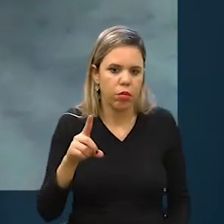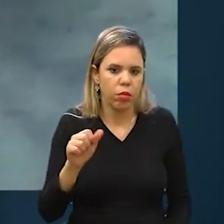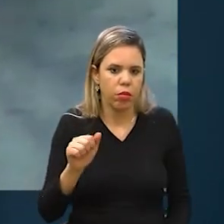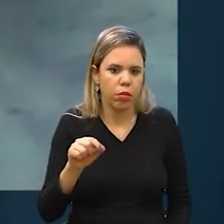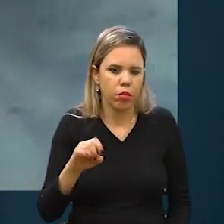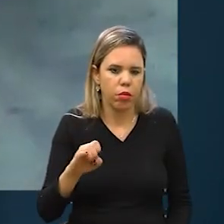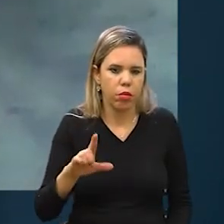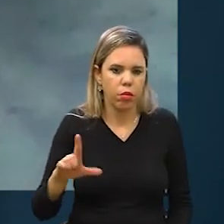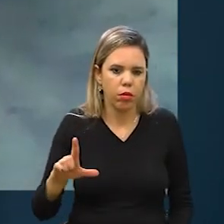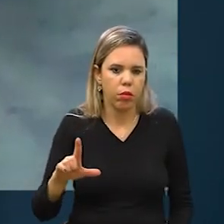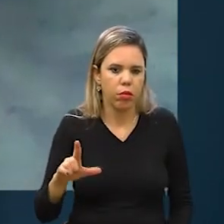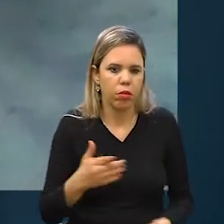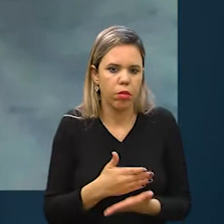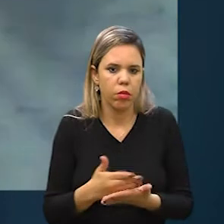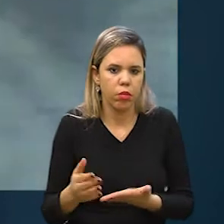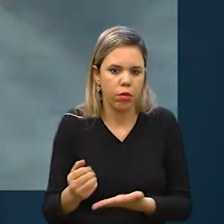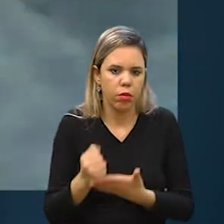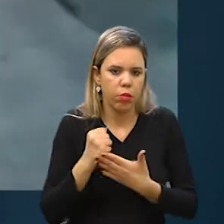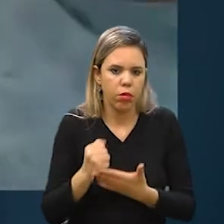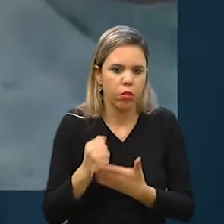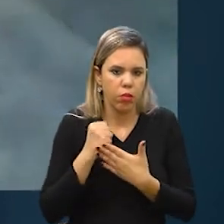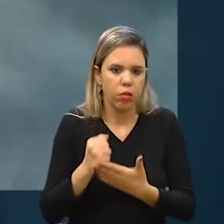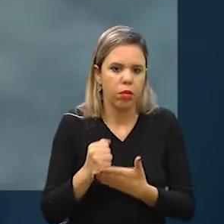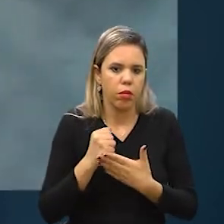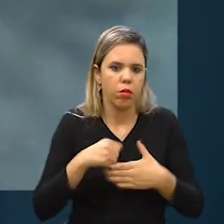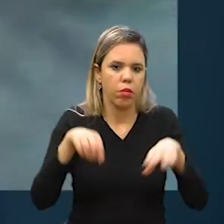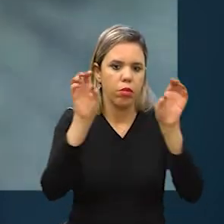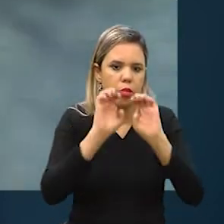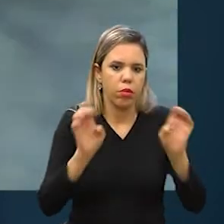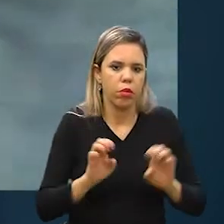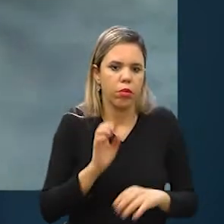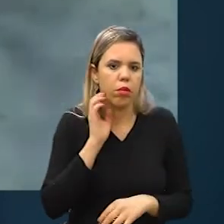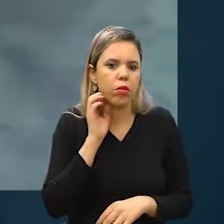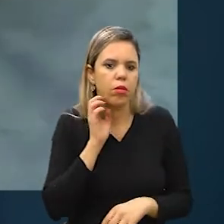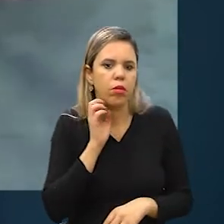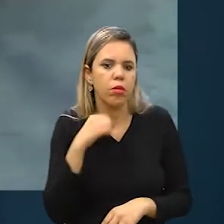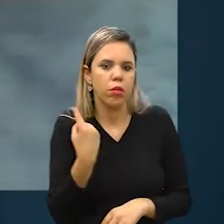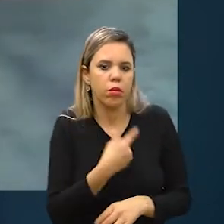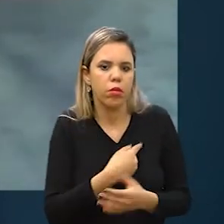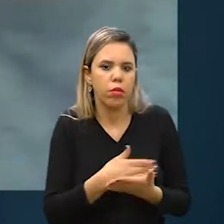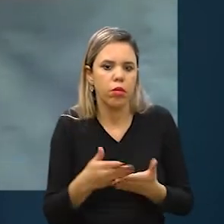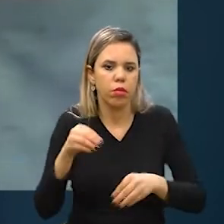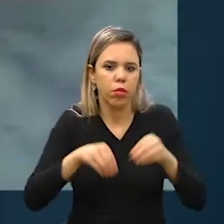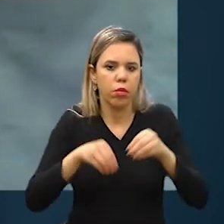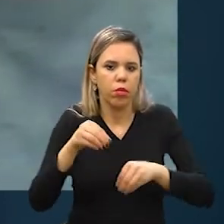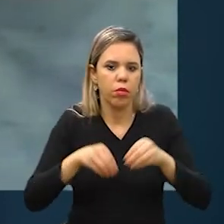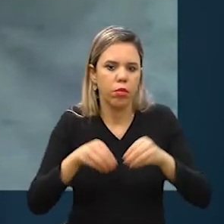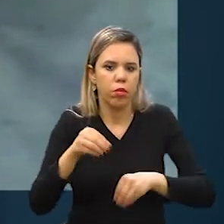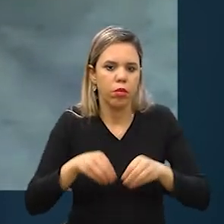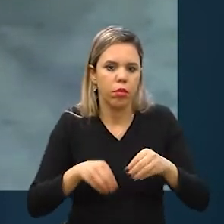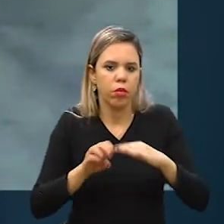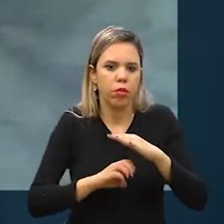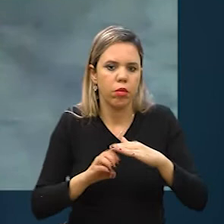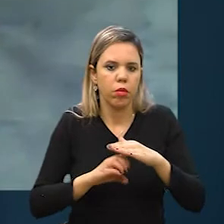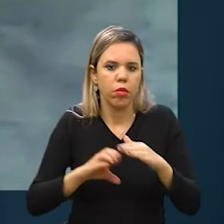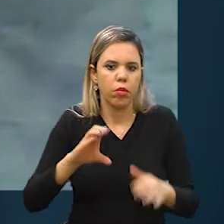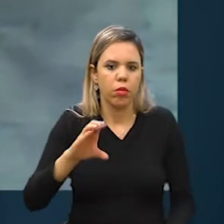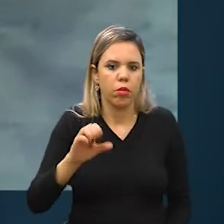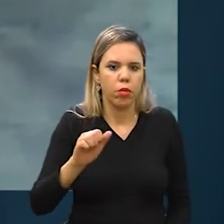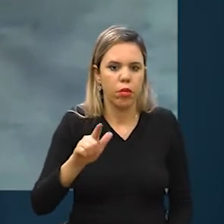Daniel começou a me ajudar nessa estruturação e nós começamos a montar a holding